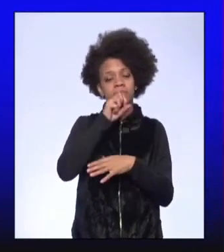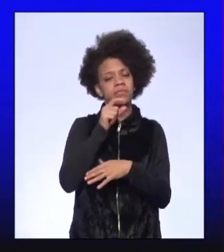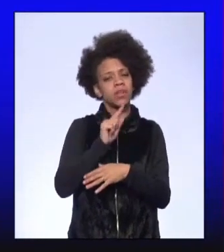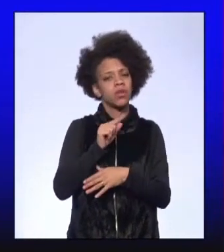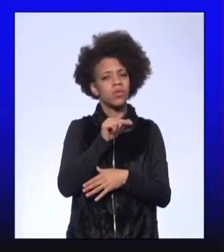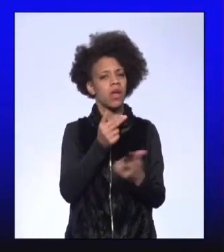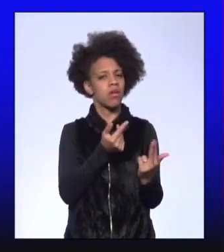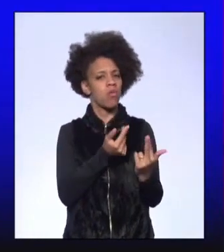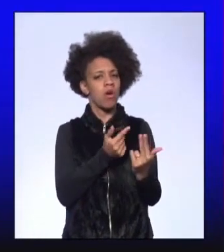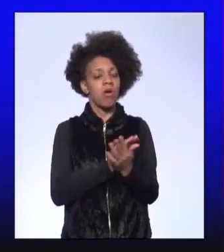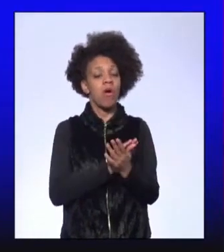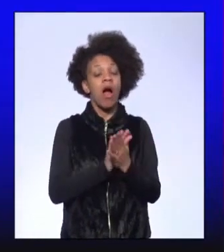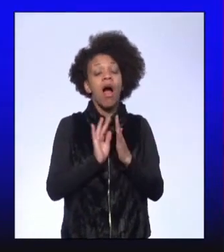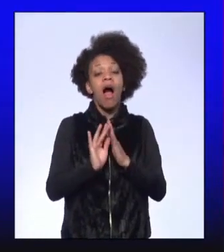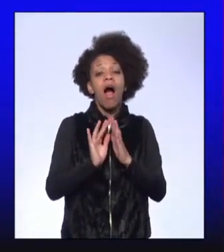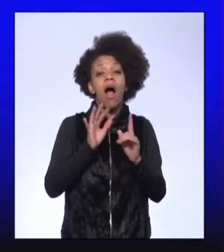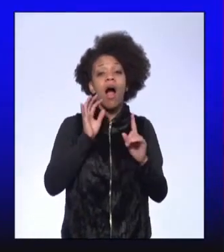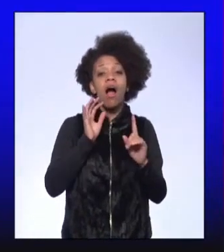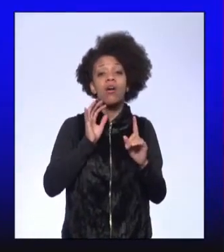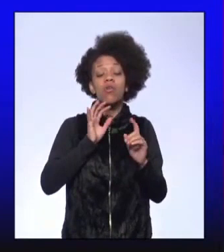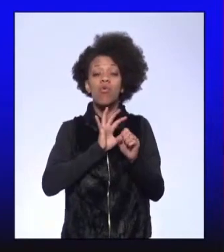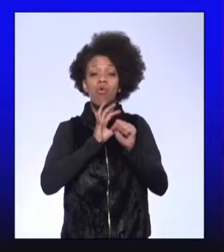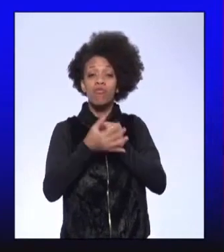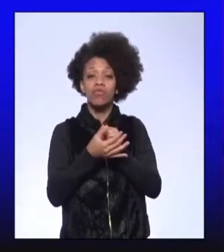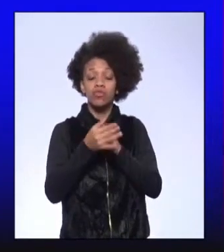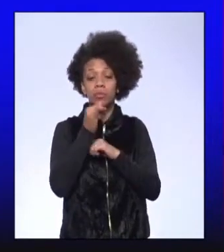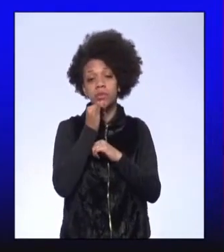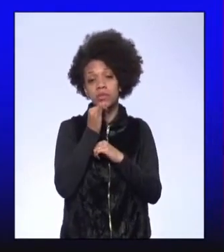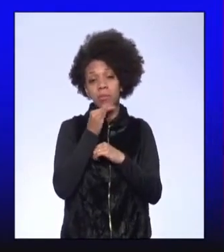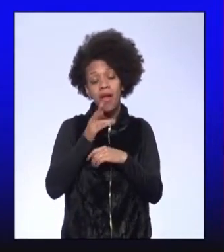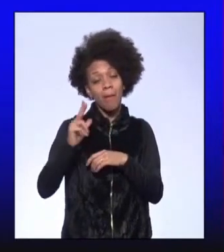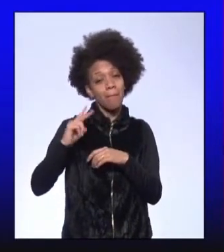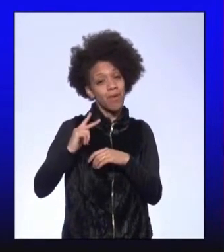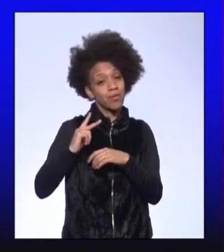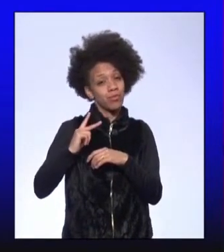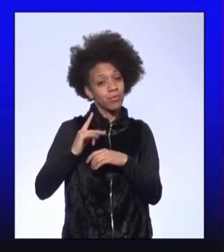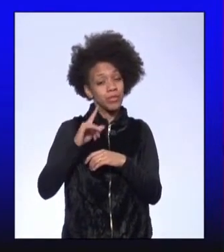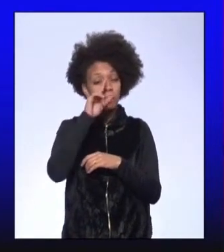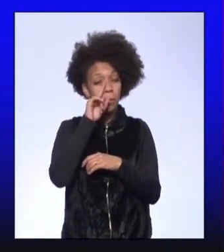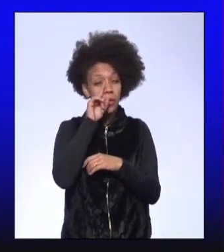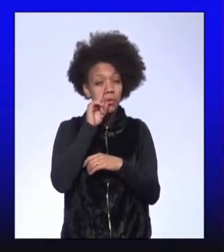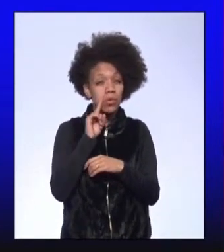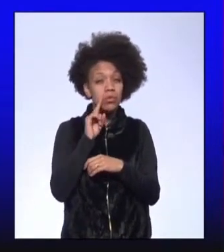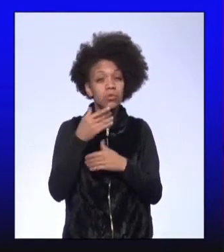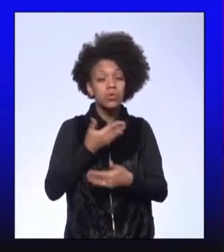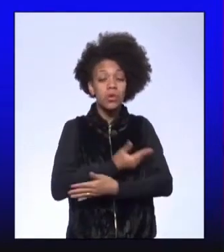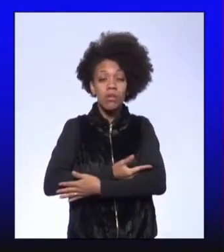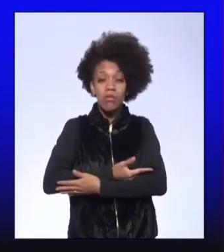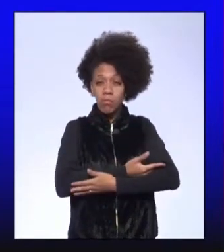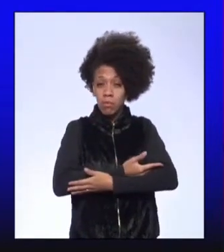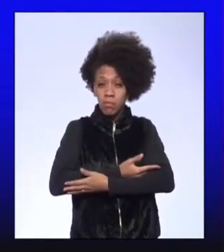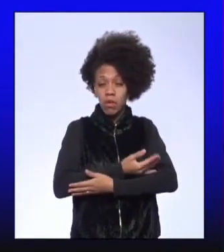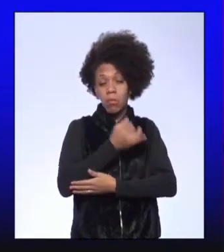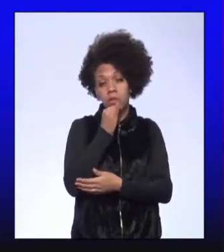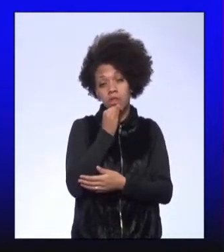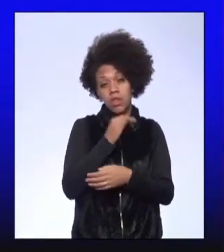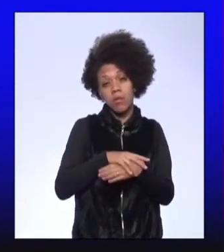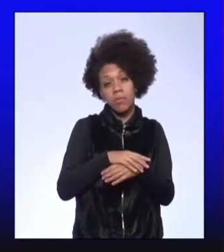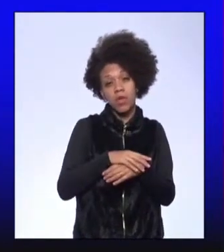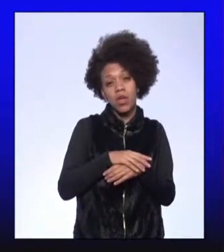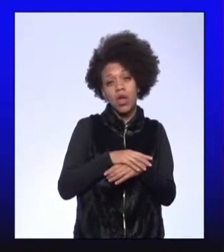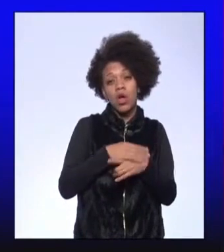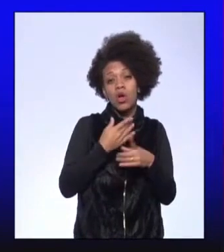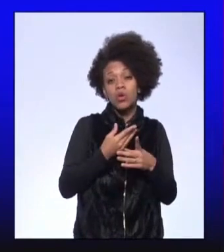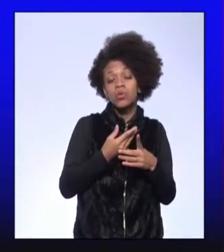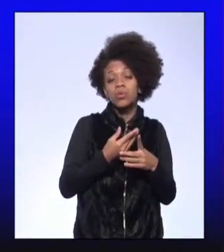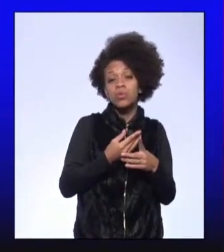A influenza, por exemplo, ela é particularmente grave nos bebês pequenos, por exemplo, no primeiro ano de